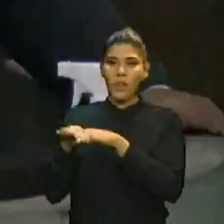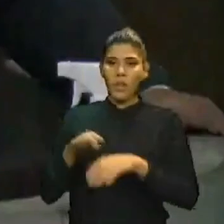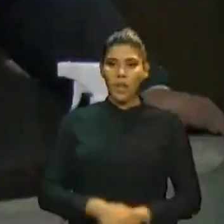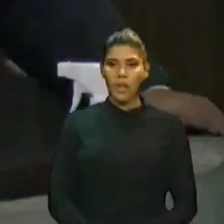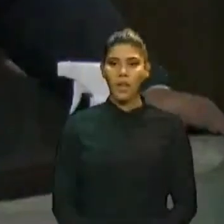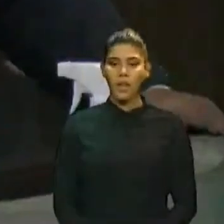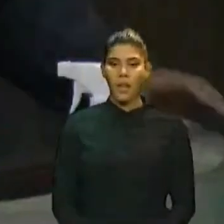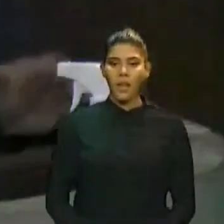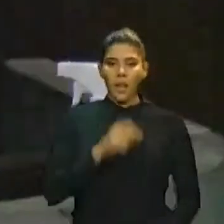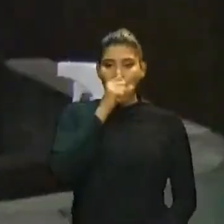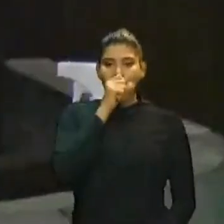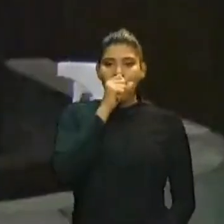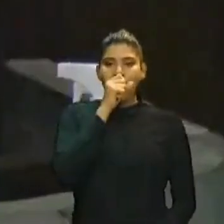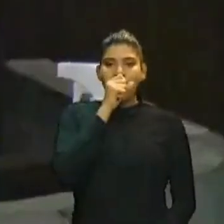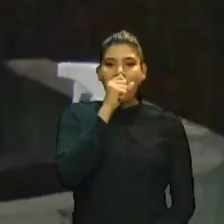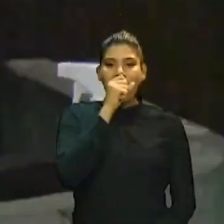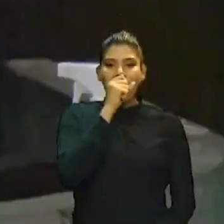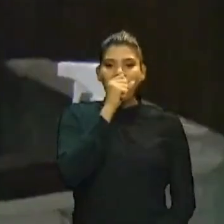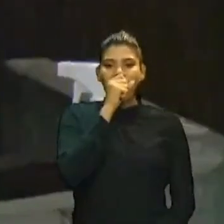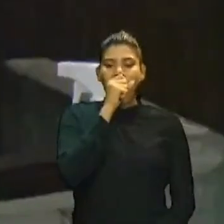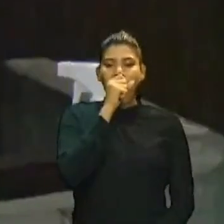isonomia. Isso está claro aqui.